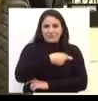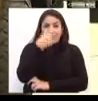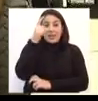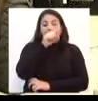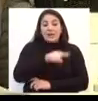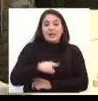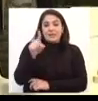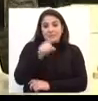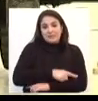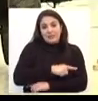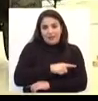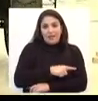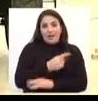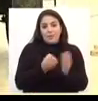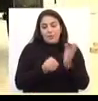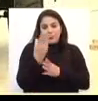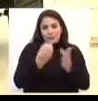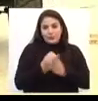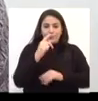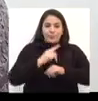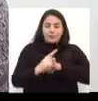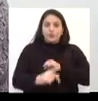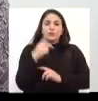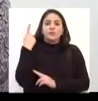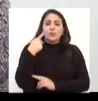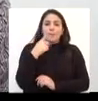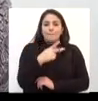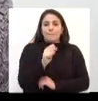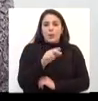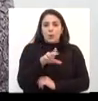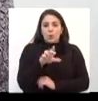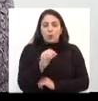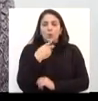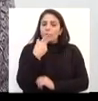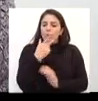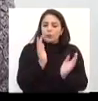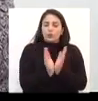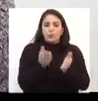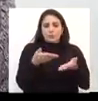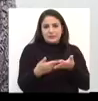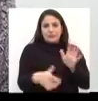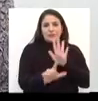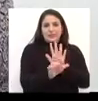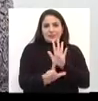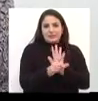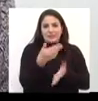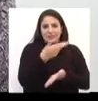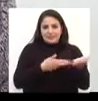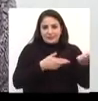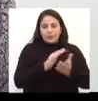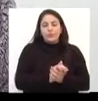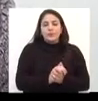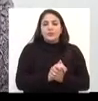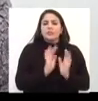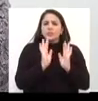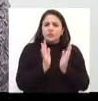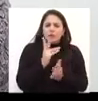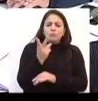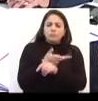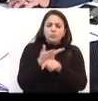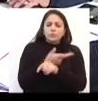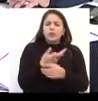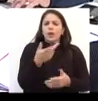guindastes suspender as operações em Passo Fundo. O vereador Paulo Necli disse que a Comissão de Legislação e